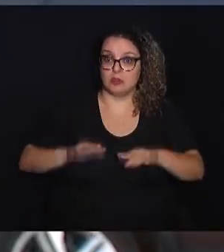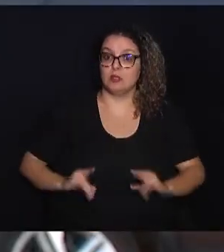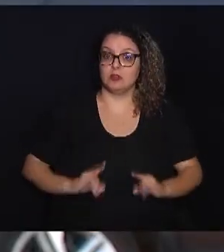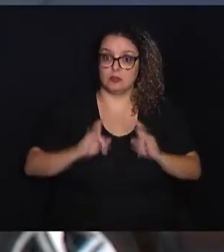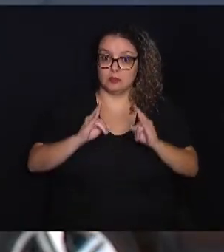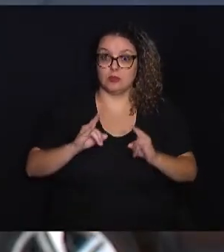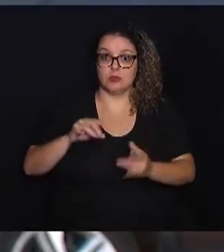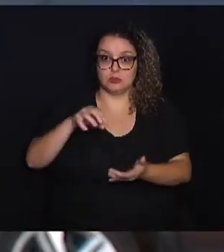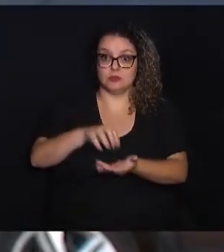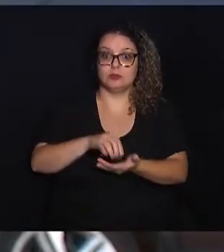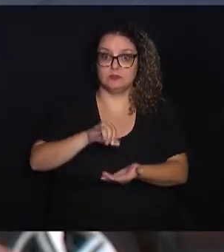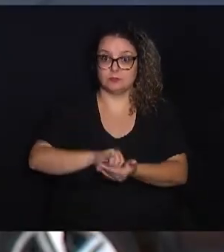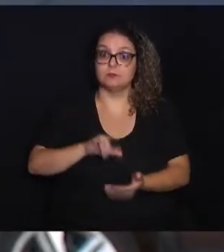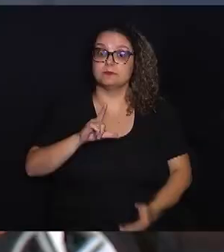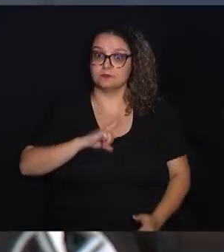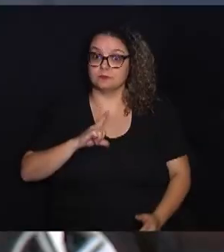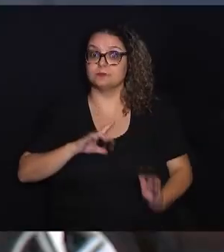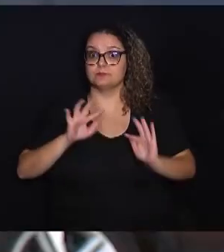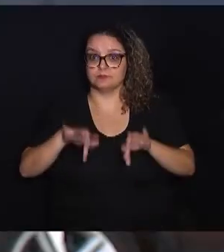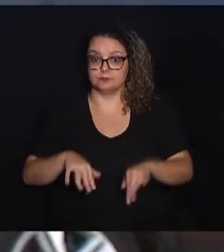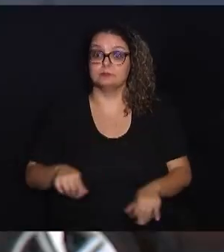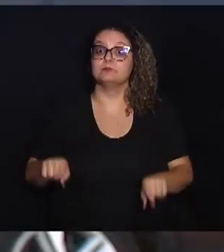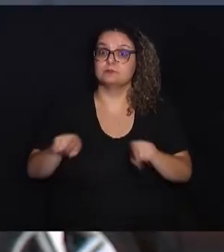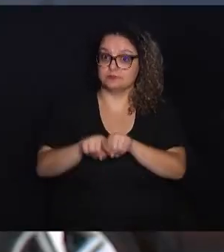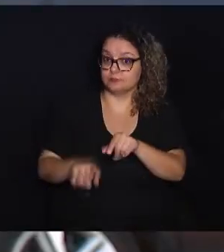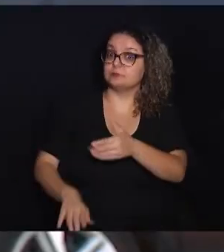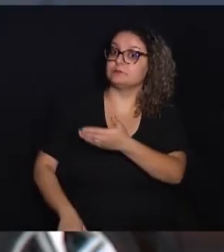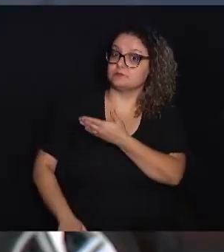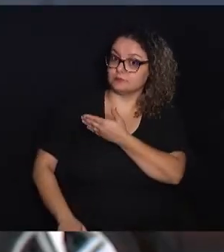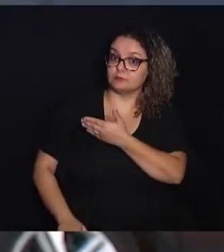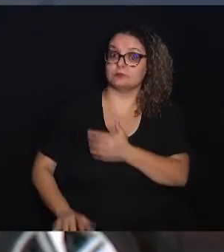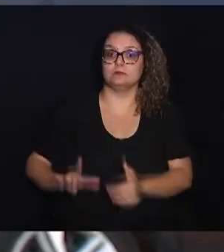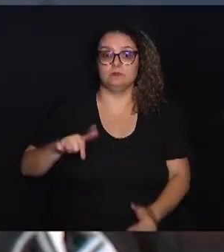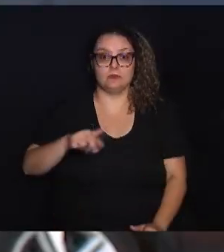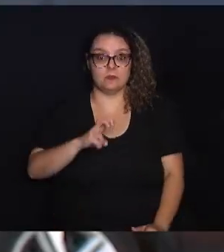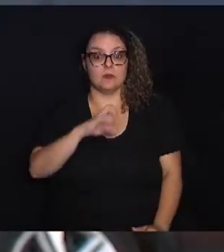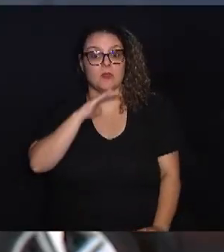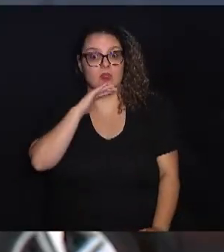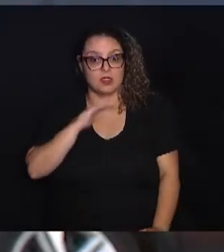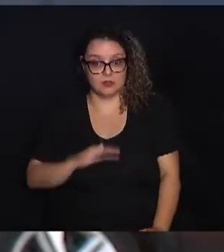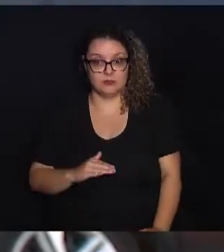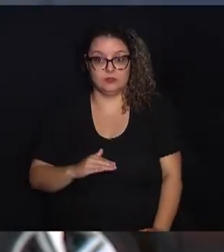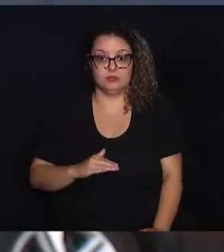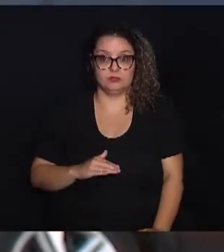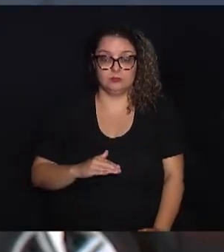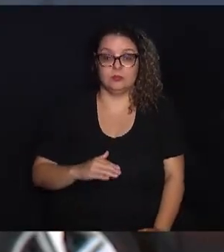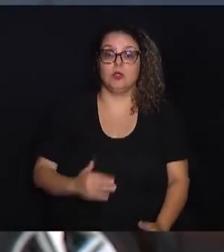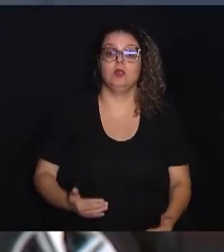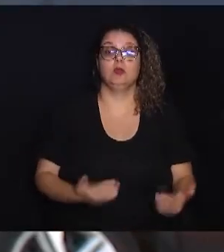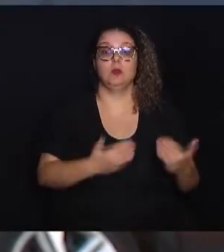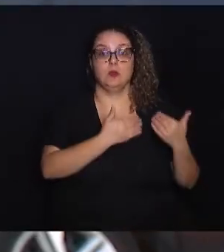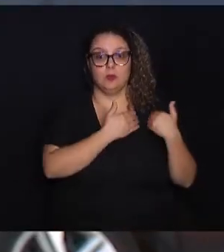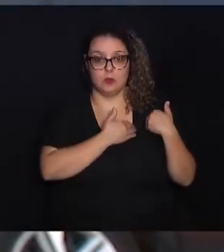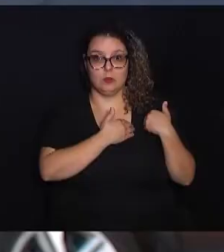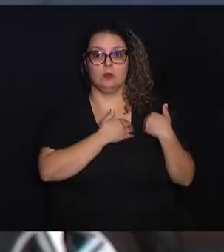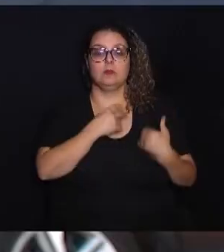do centro, vai terminar aqui também. Após as 5 horas da tarde, os responsáveis